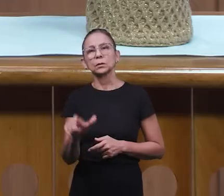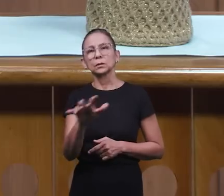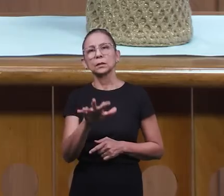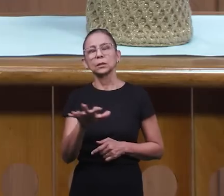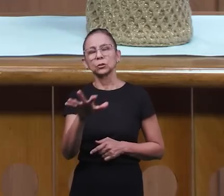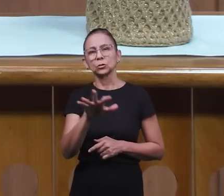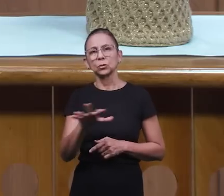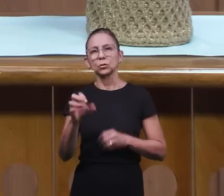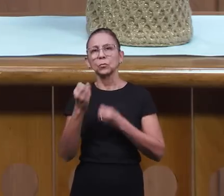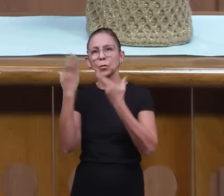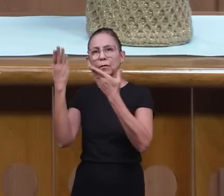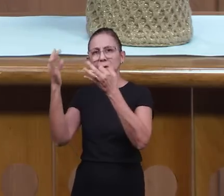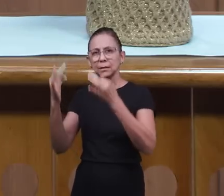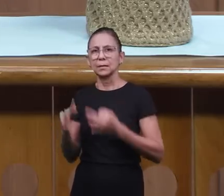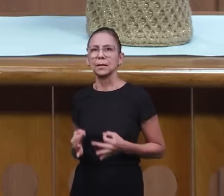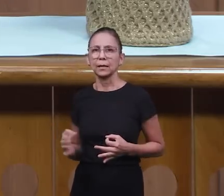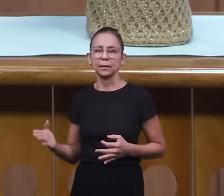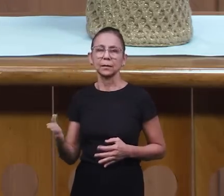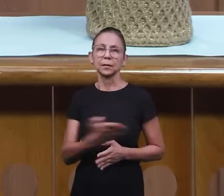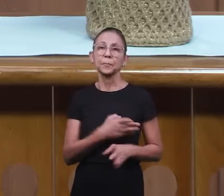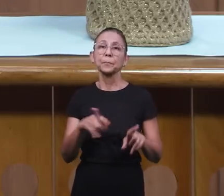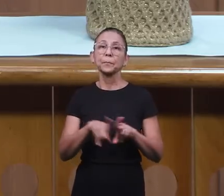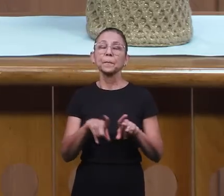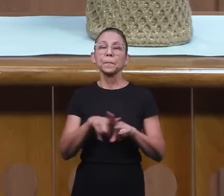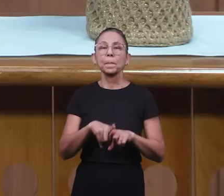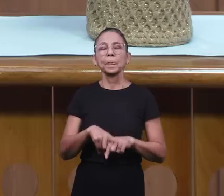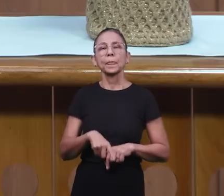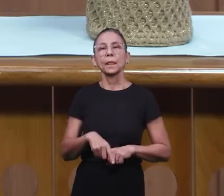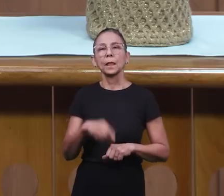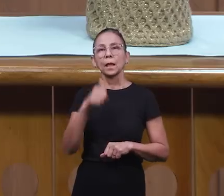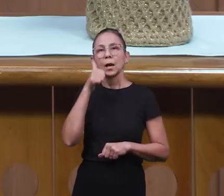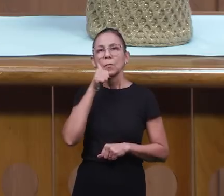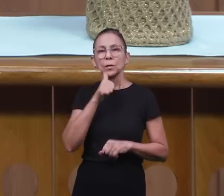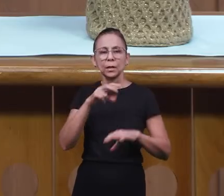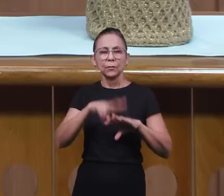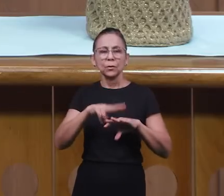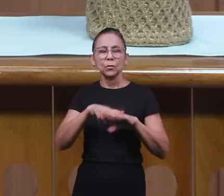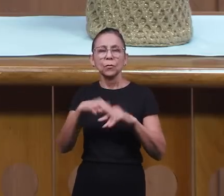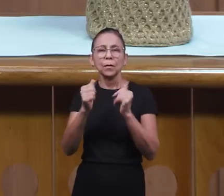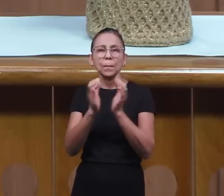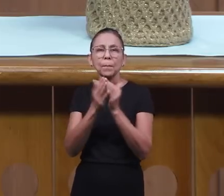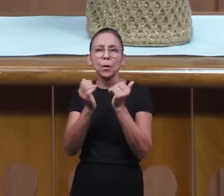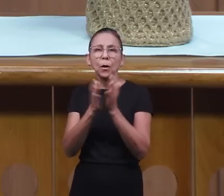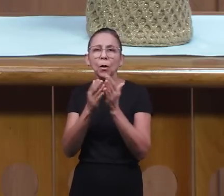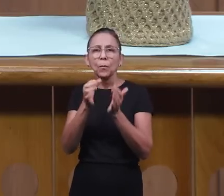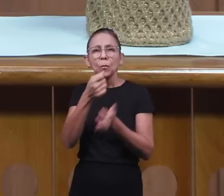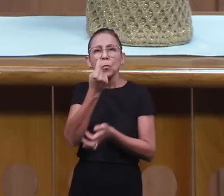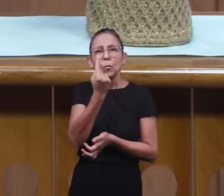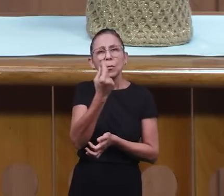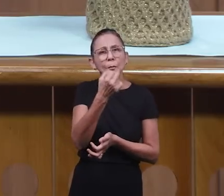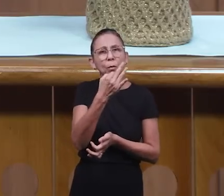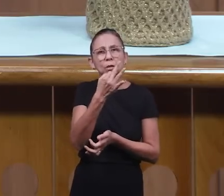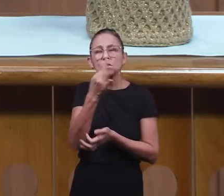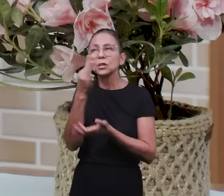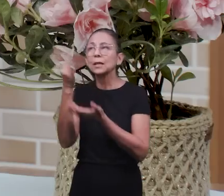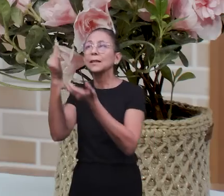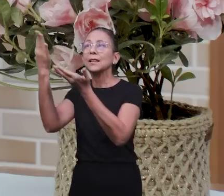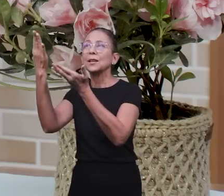Jesus enalteceu a oferta da viúva pobre, dizendo que, para Deus, ela deu mais do que os